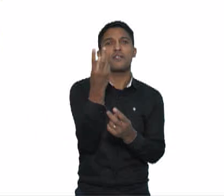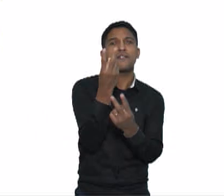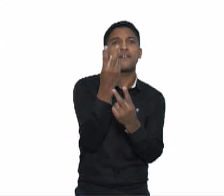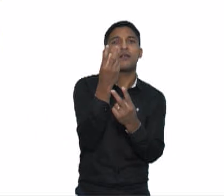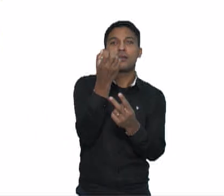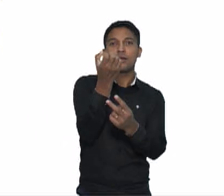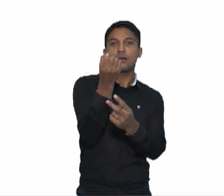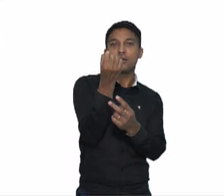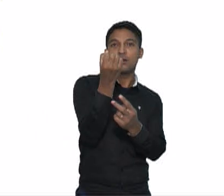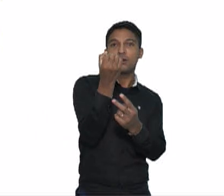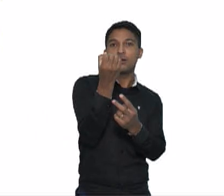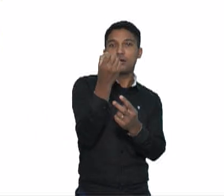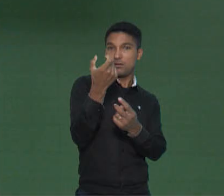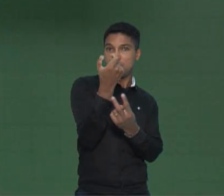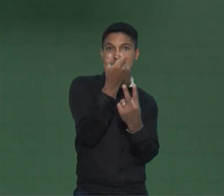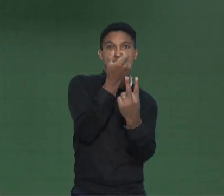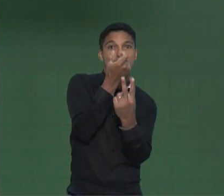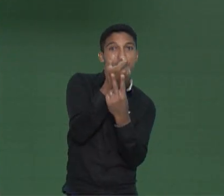agora.